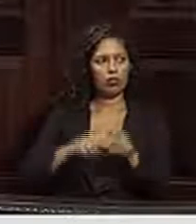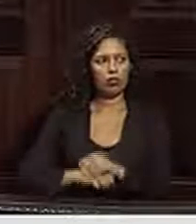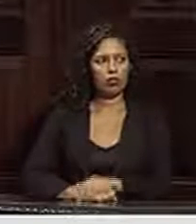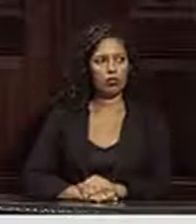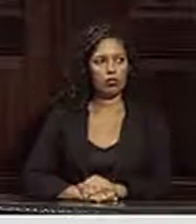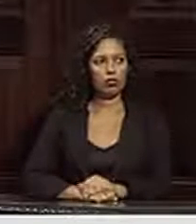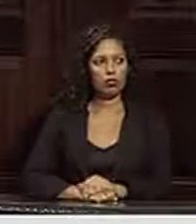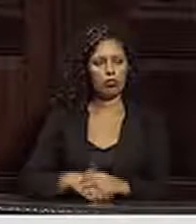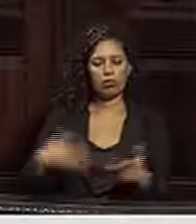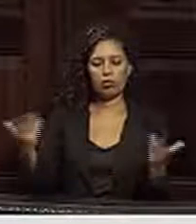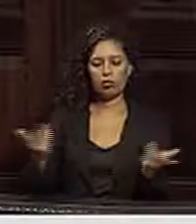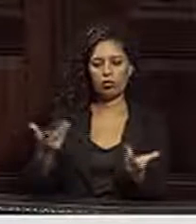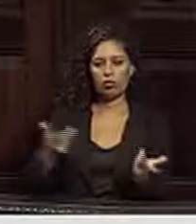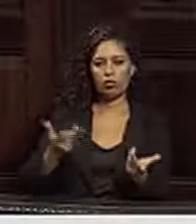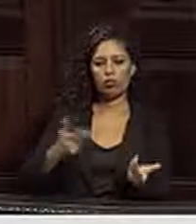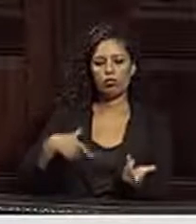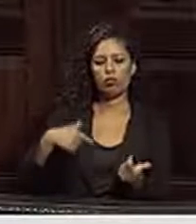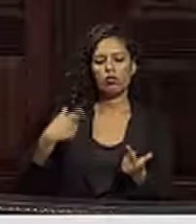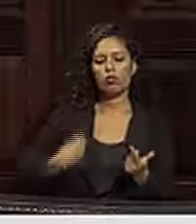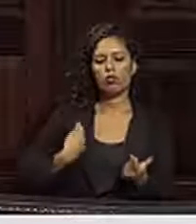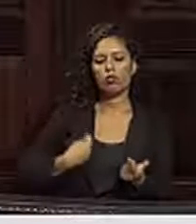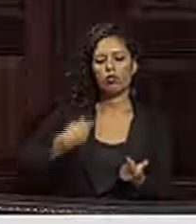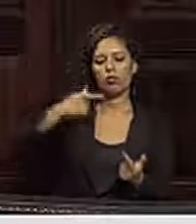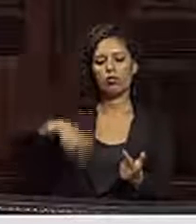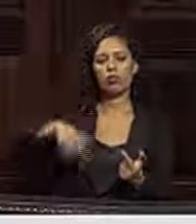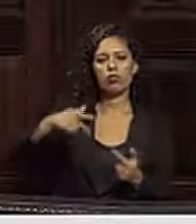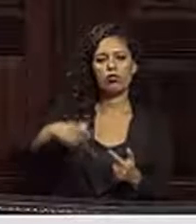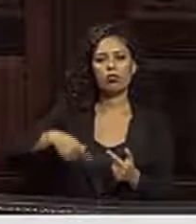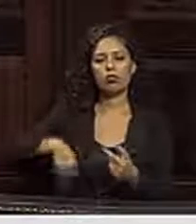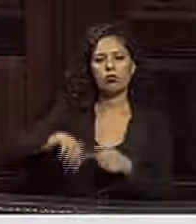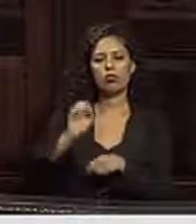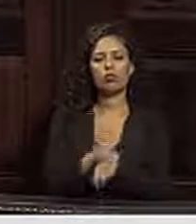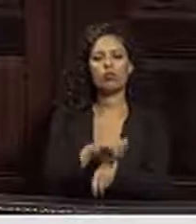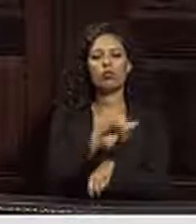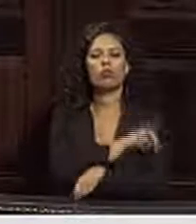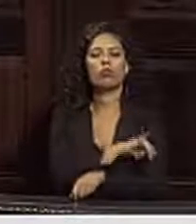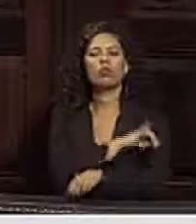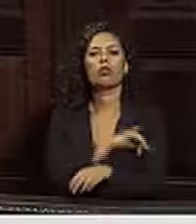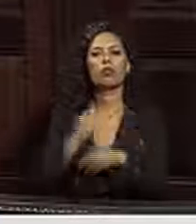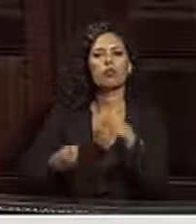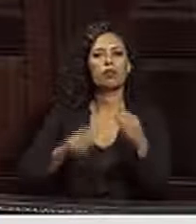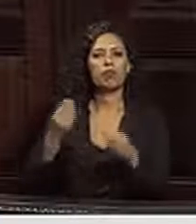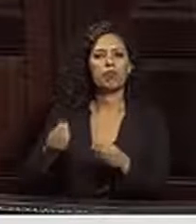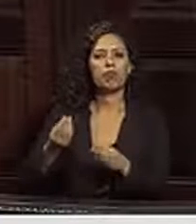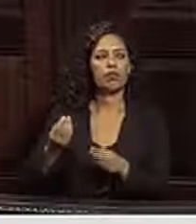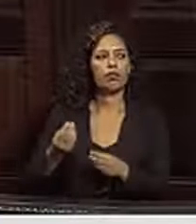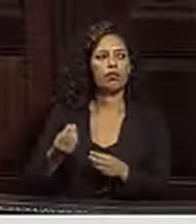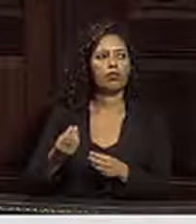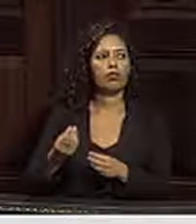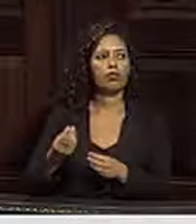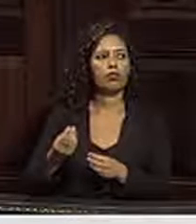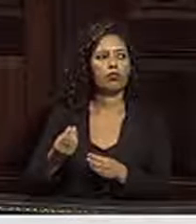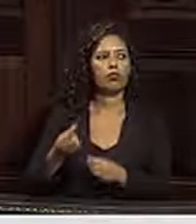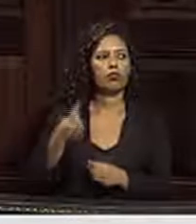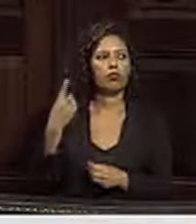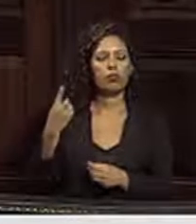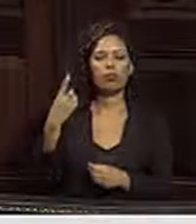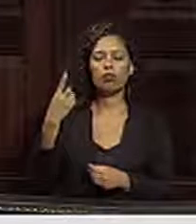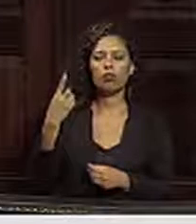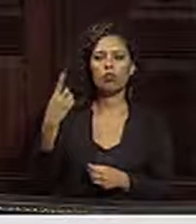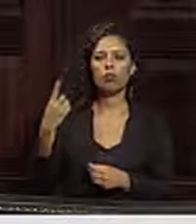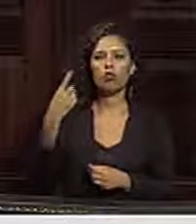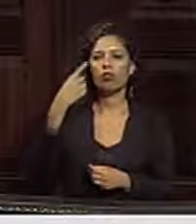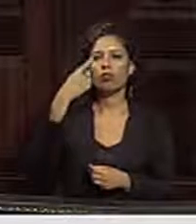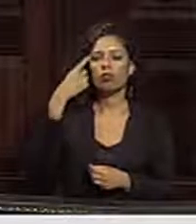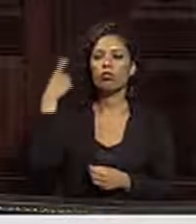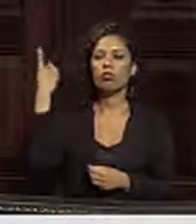que a gente está vivendo. Eu acho que nenhum deputado que se preocupa com a